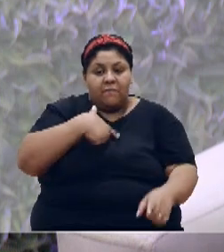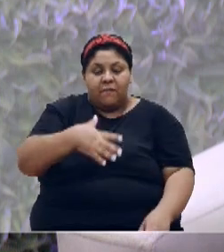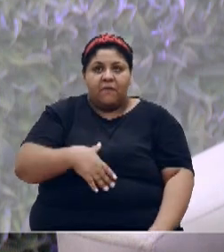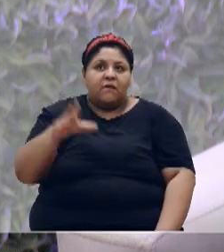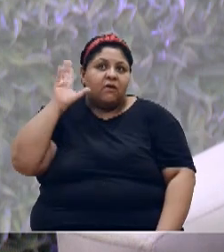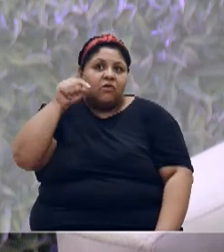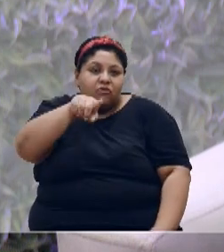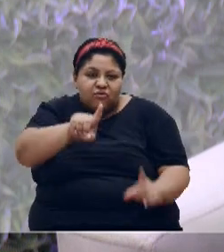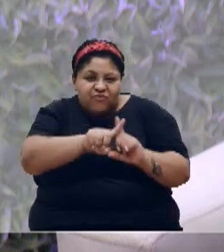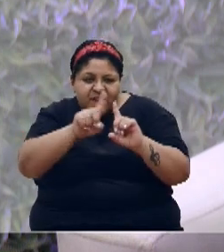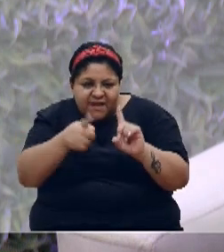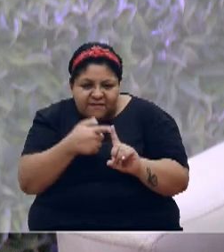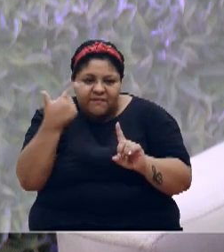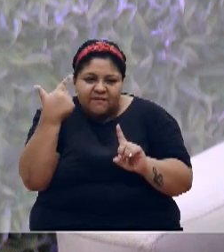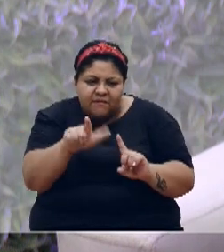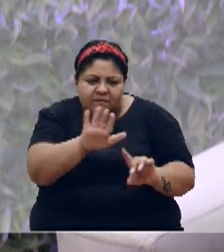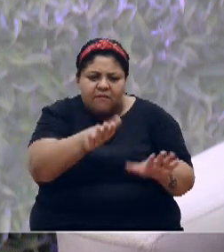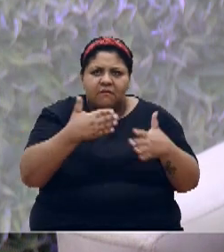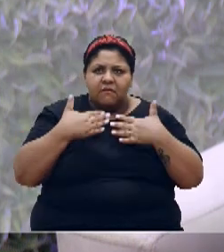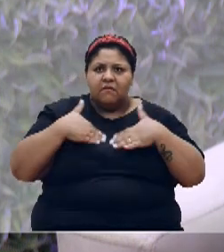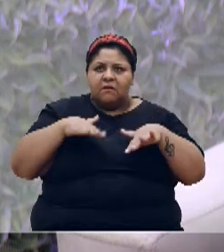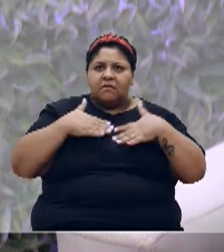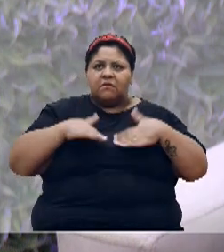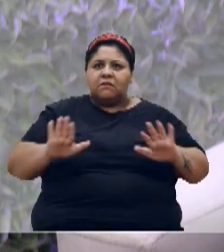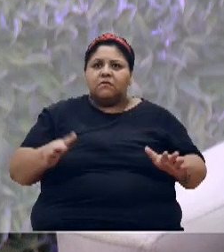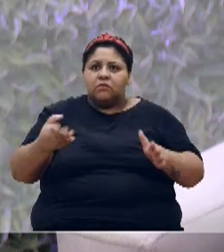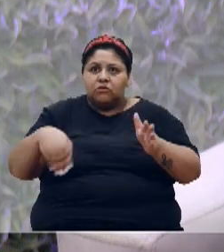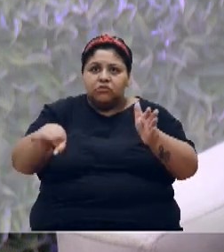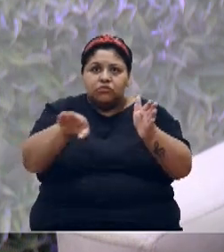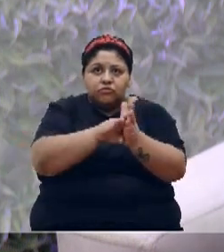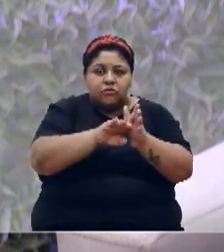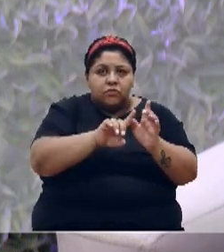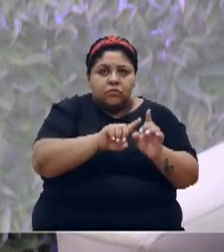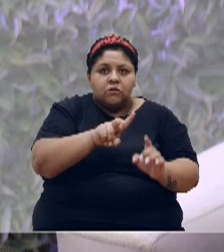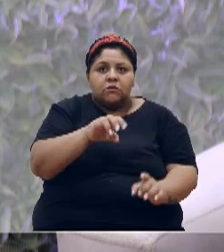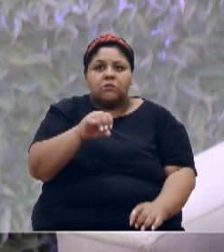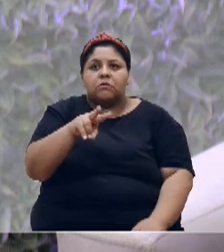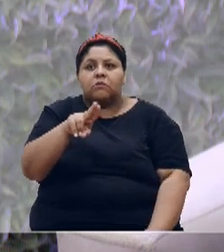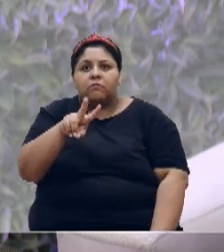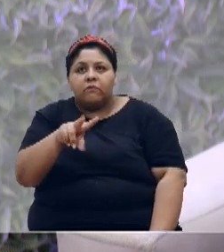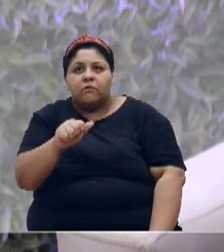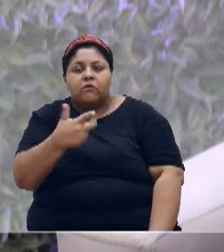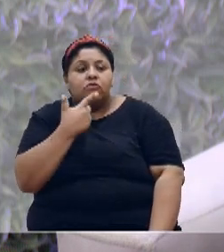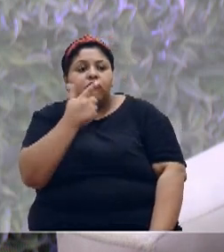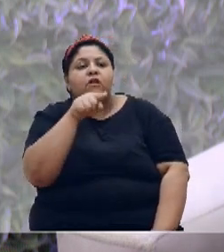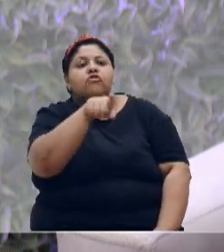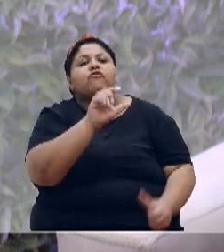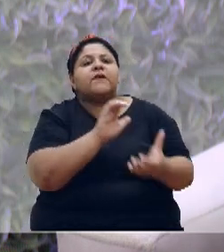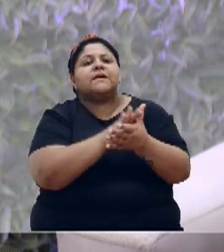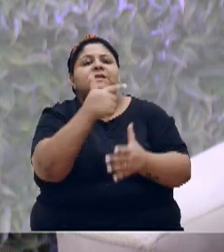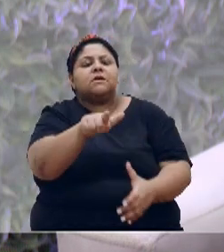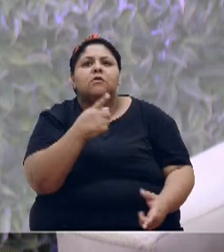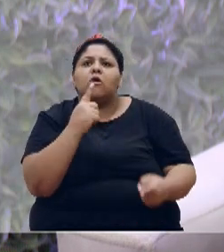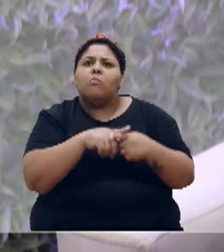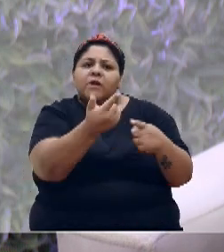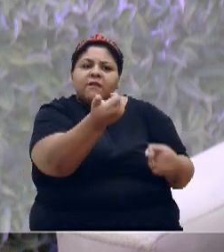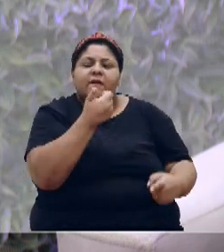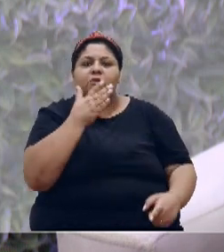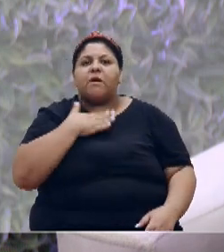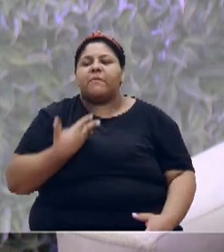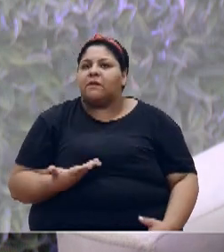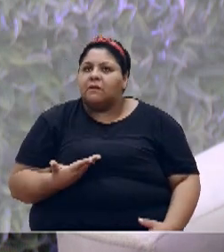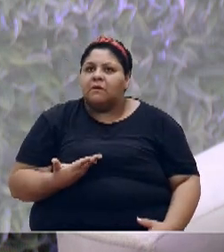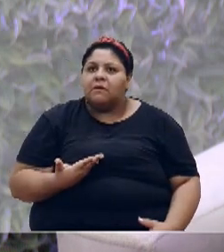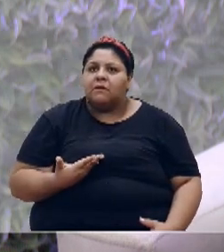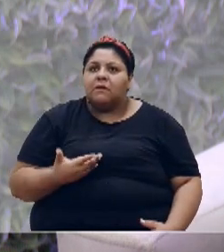vai engravidar de novo, fica tranquila. Eu falei, tu não chega no velório de uma viúva e fala, tu vai casar de novo, por que tu tá falando isso pra mim? Não